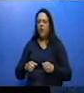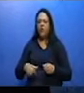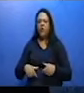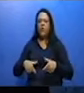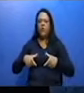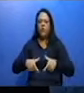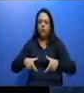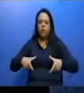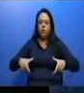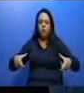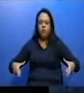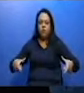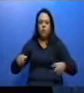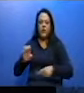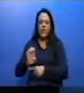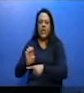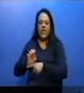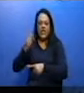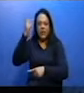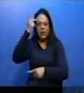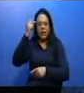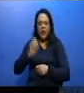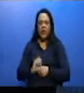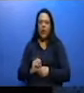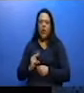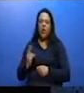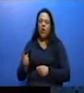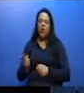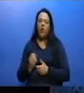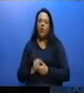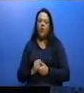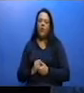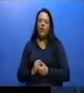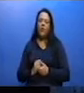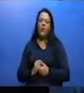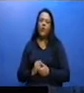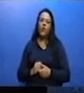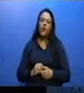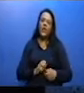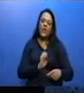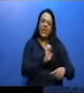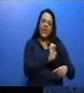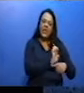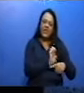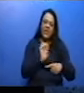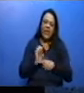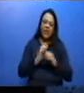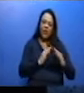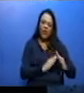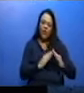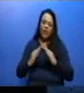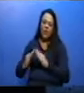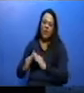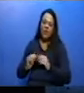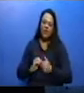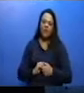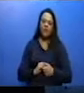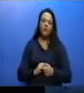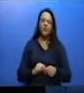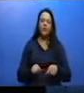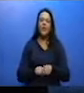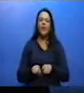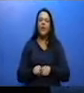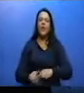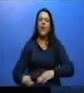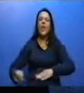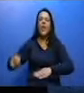do estado. Posso pesquisar das divisas, quais são os estados vizinhos ao nosso. A capital,